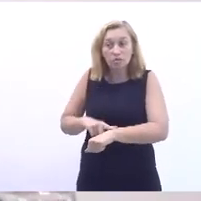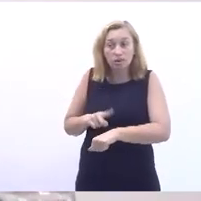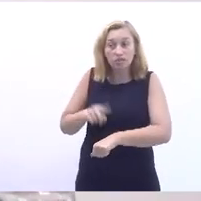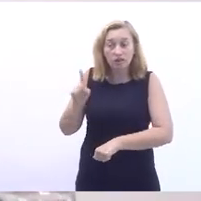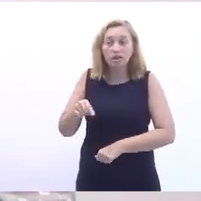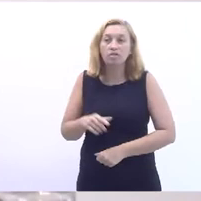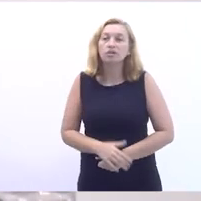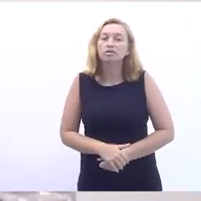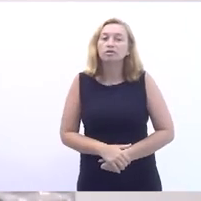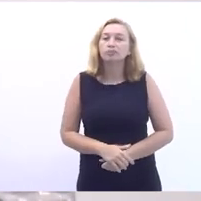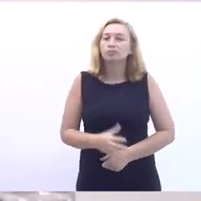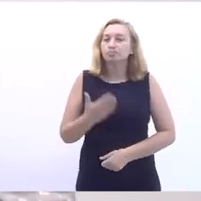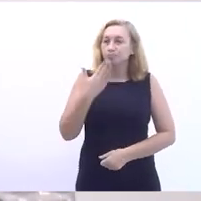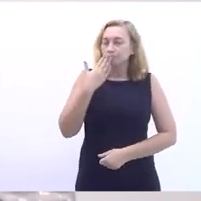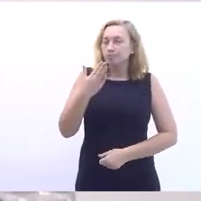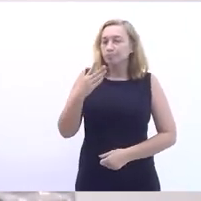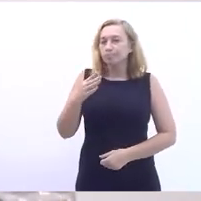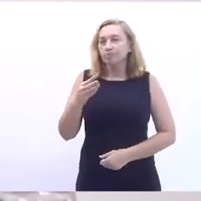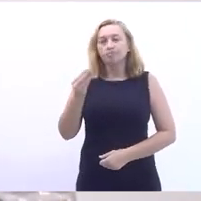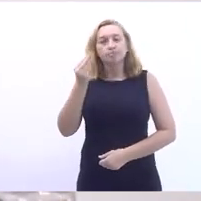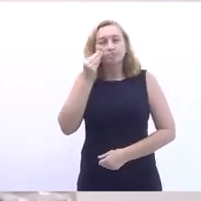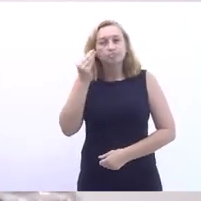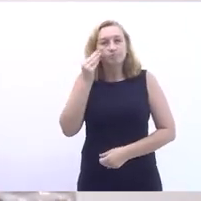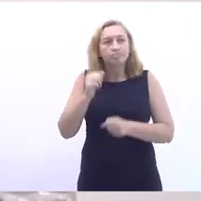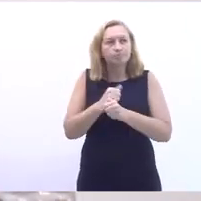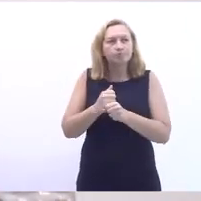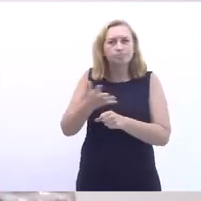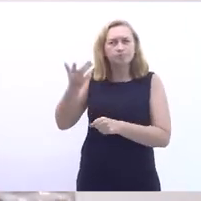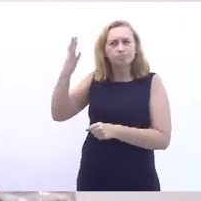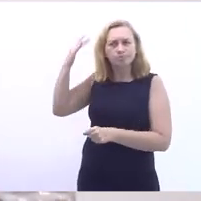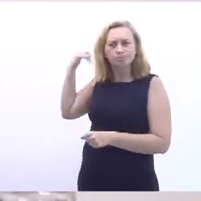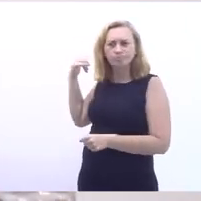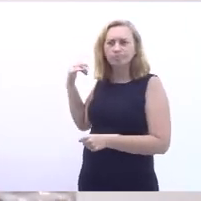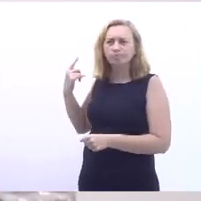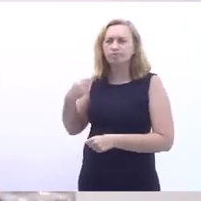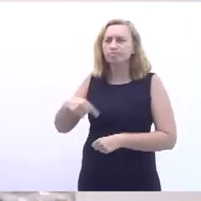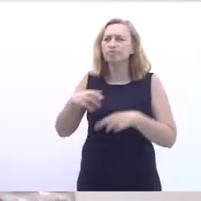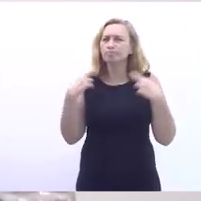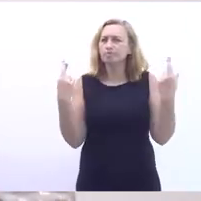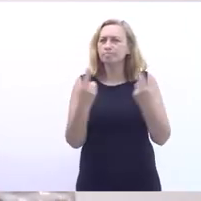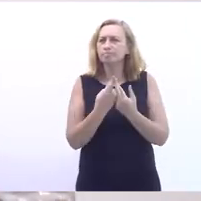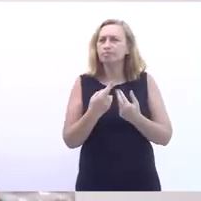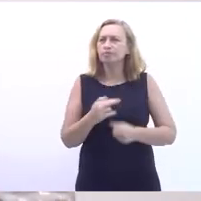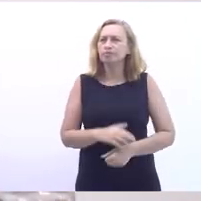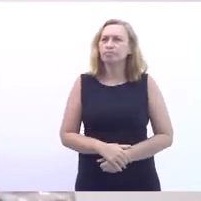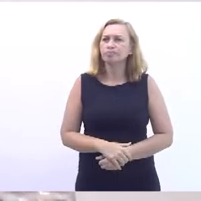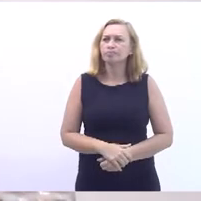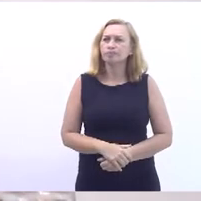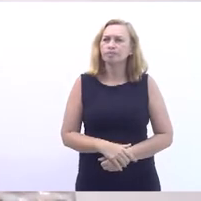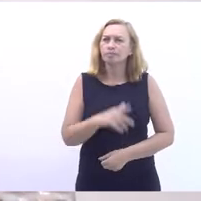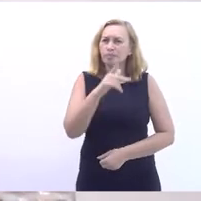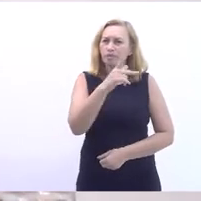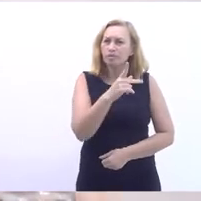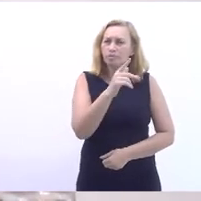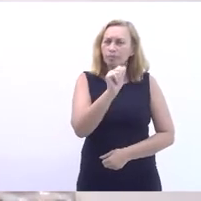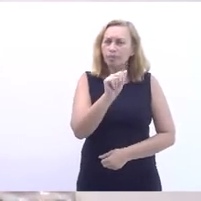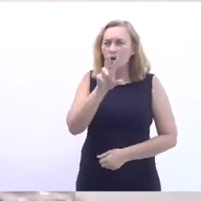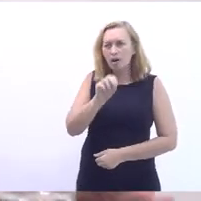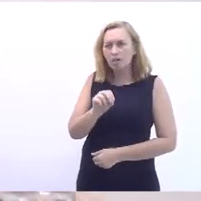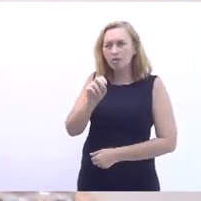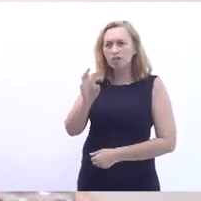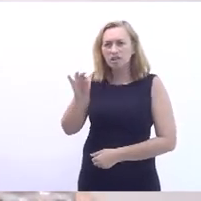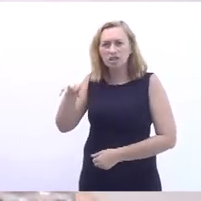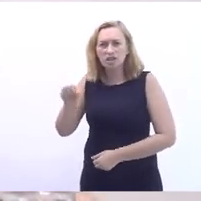assim eu tive a oportunidade Um ano passado retrasado de participar de uma reunião com Paulo Teixeira